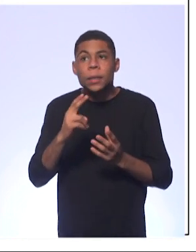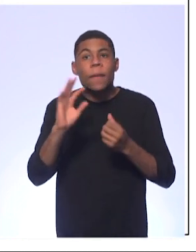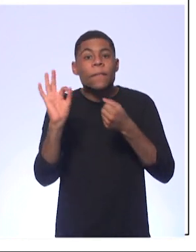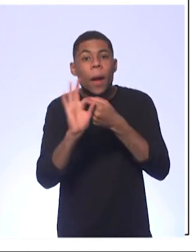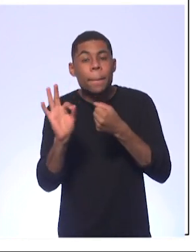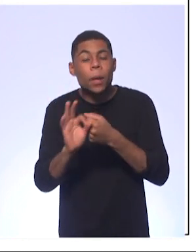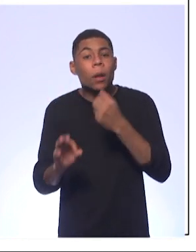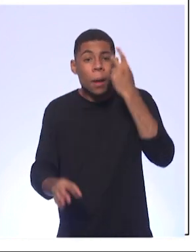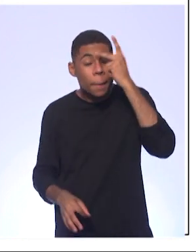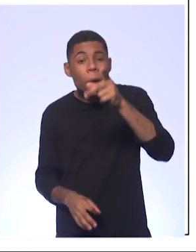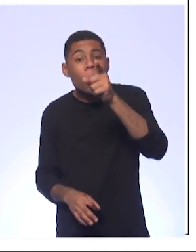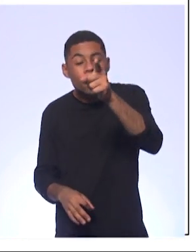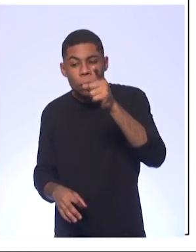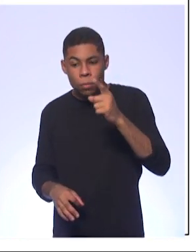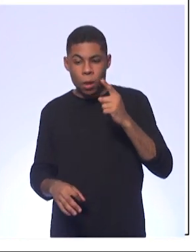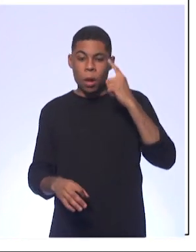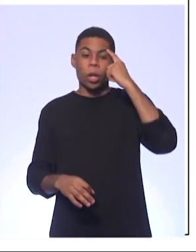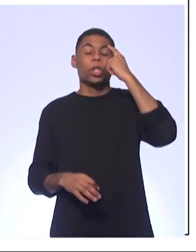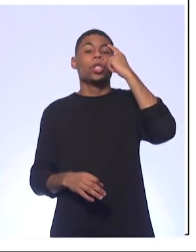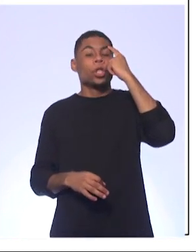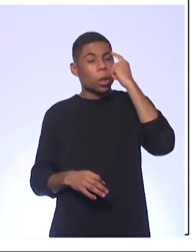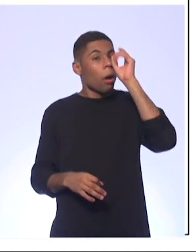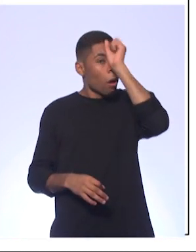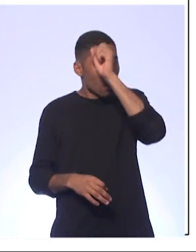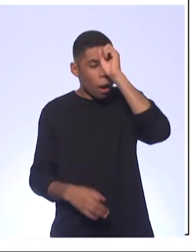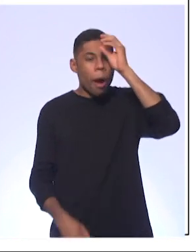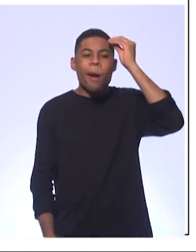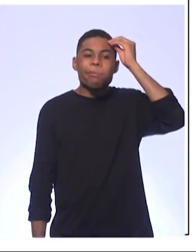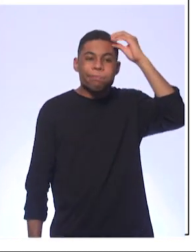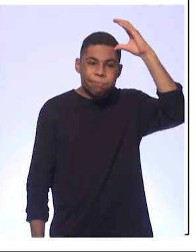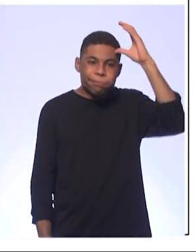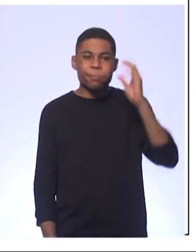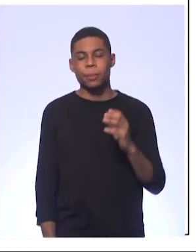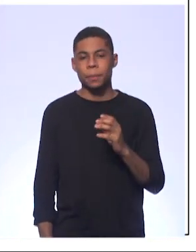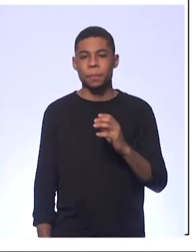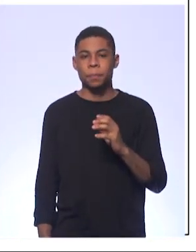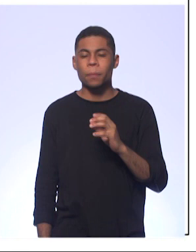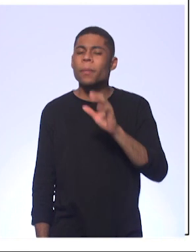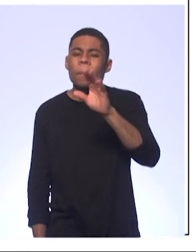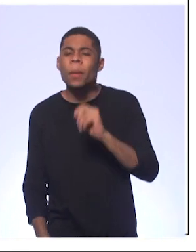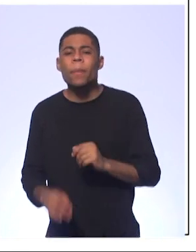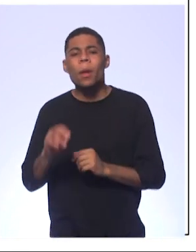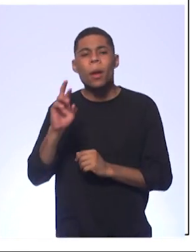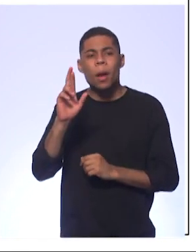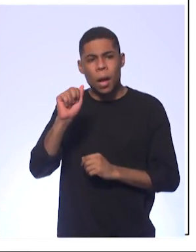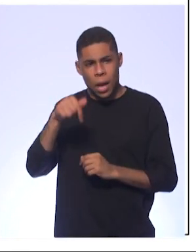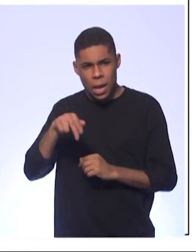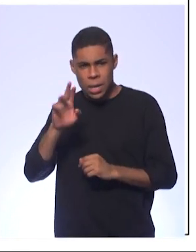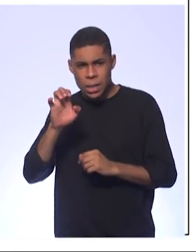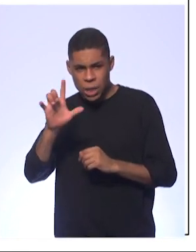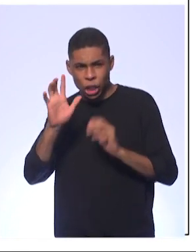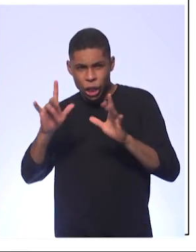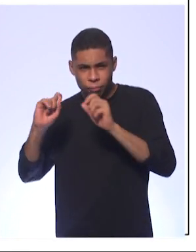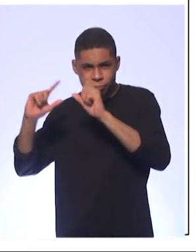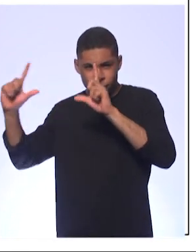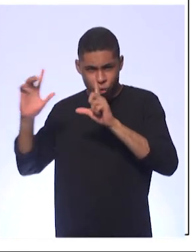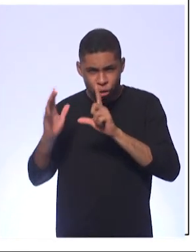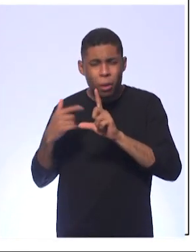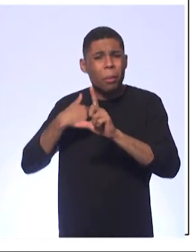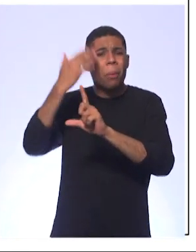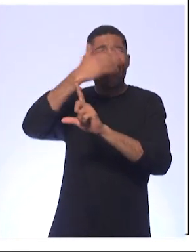ferramenta para o aprendizado. Raquel, eu estou aqui sem ver, ele já apresentou o primeiro slide?